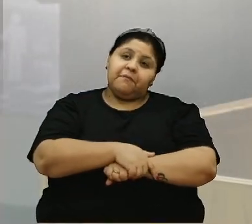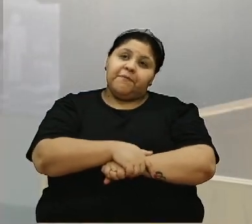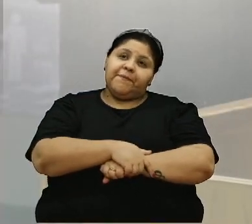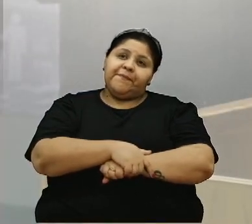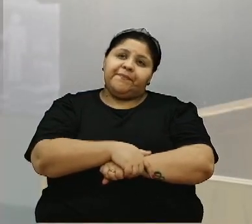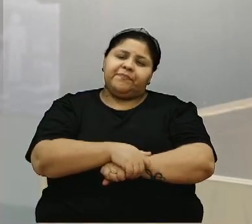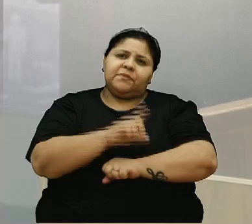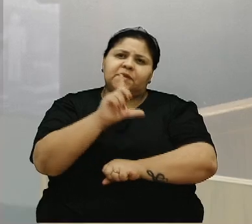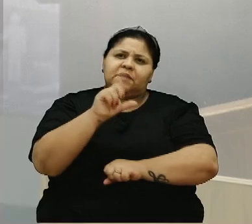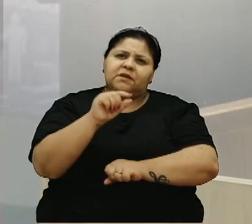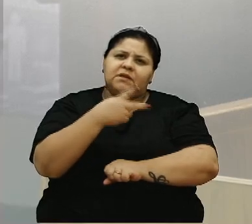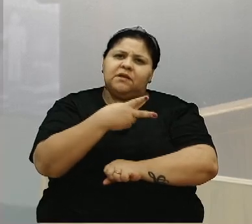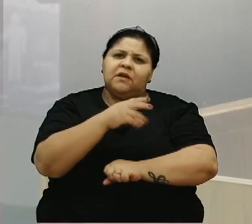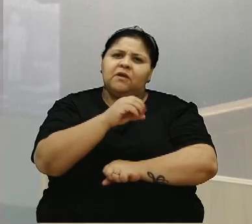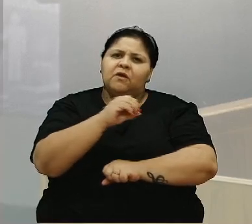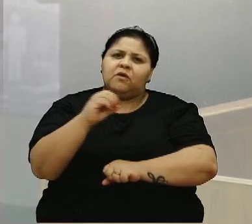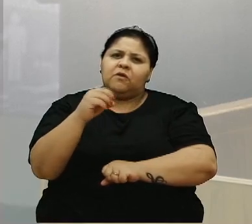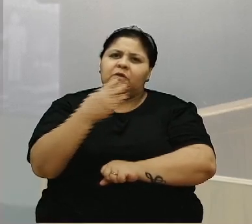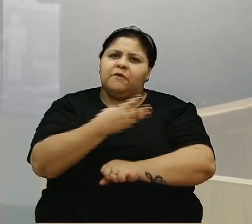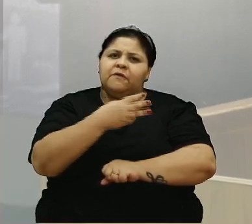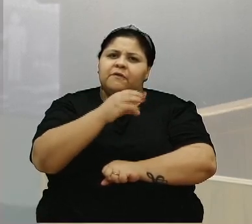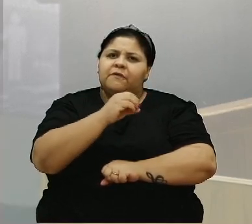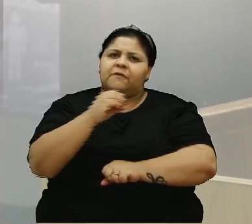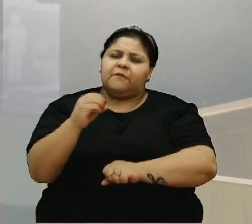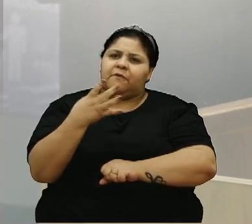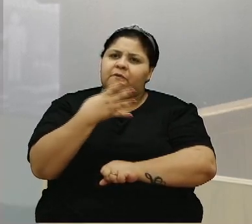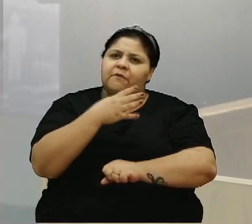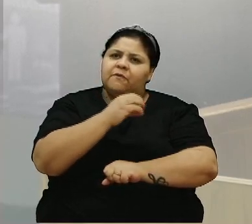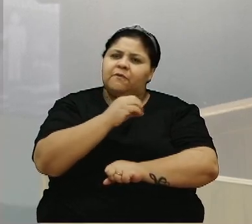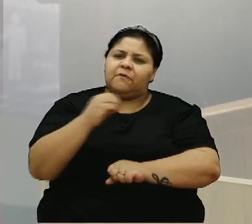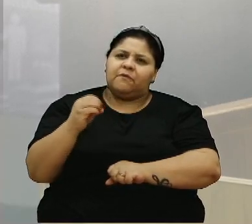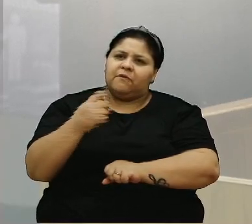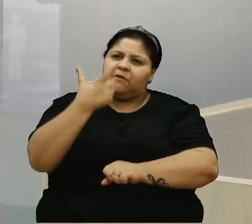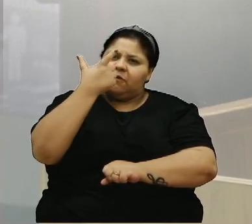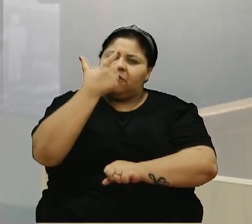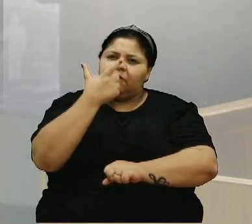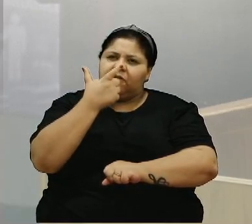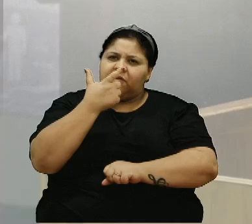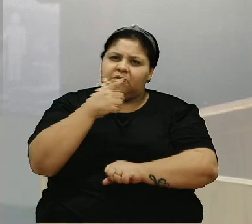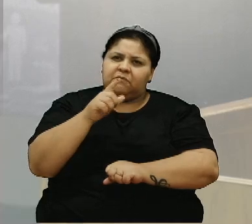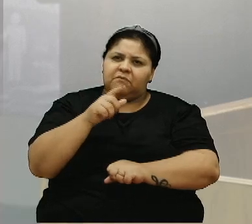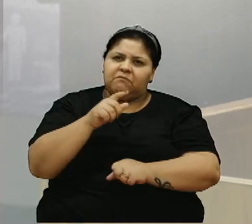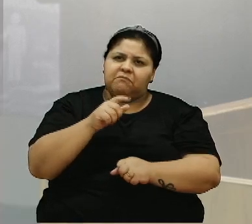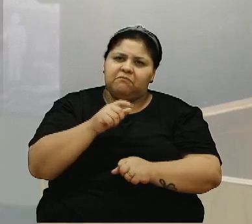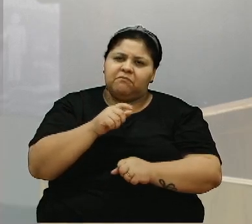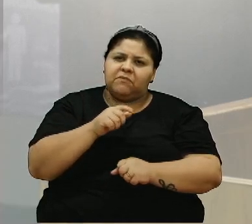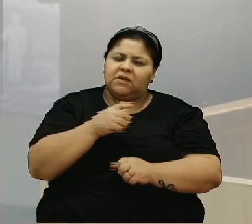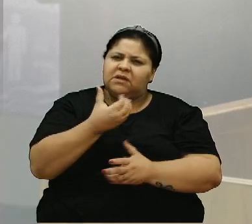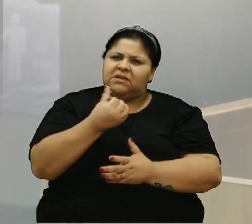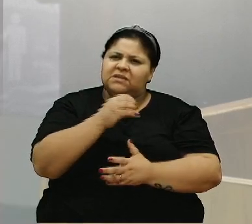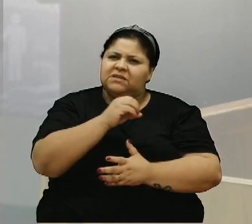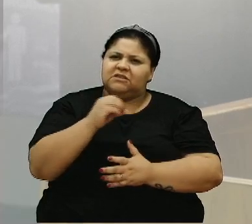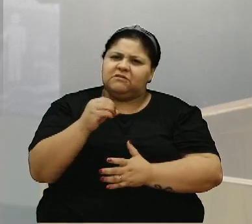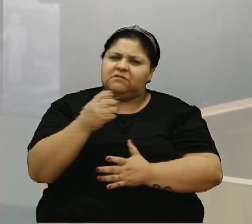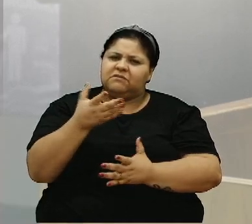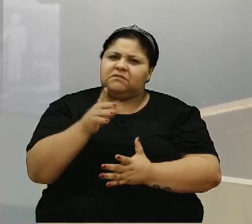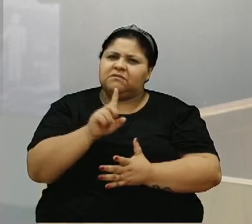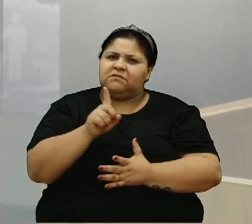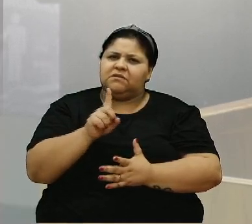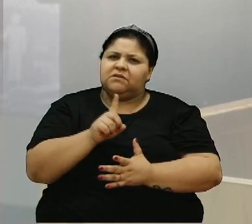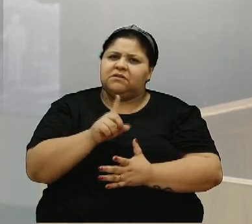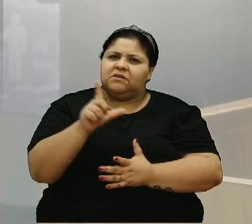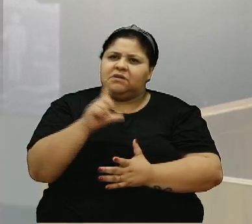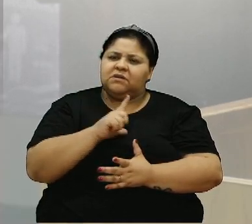100, 200, 300, 400, deixa eu atualizar aqui agora, não é 600 não. Não,